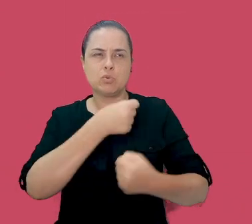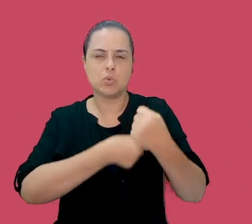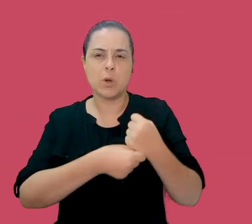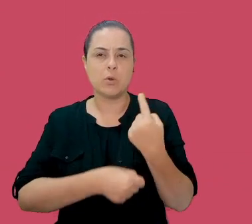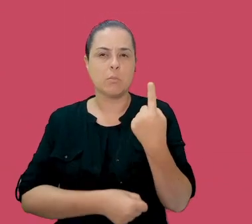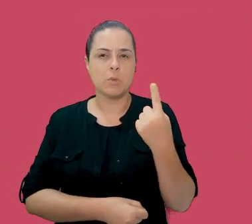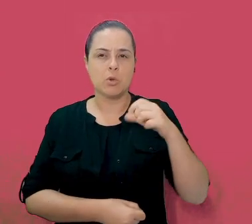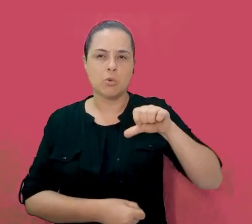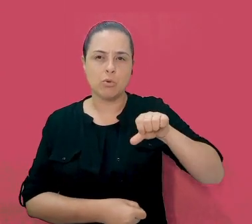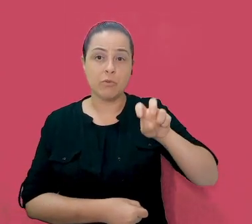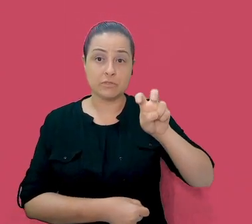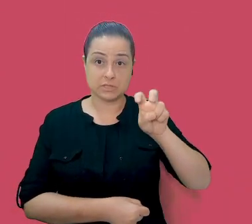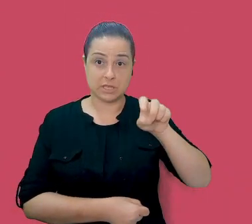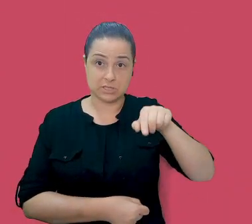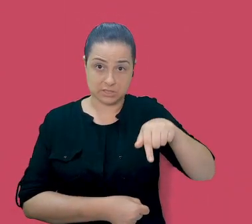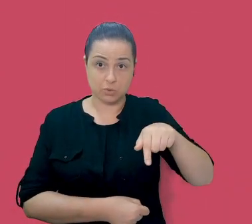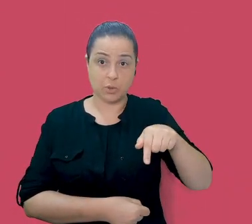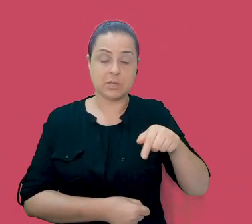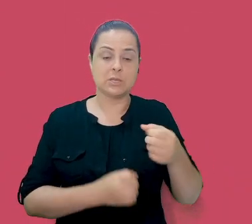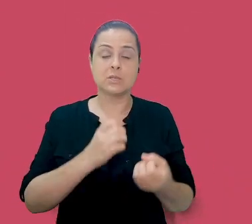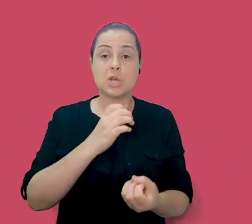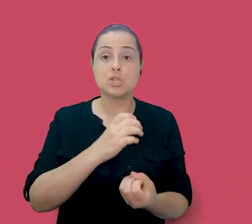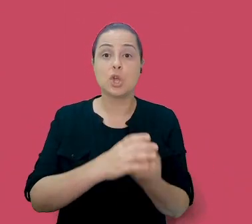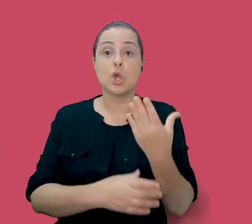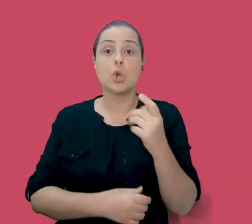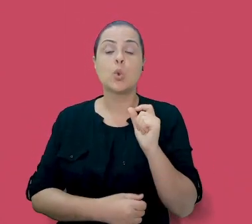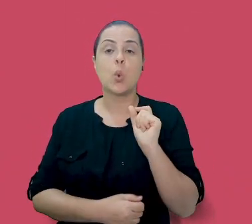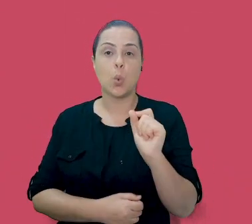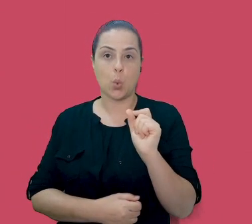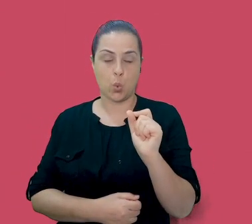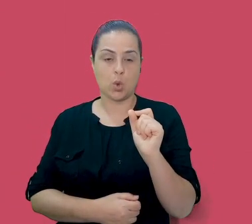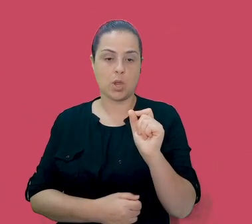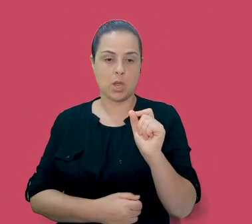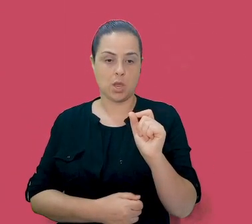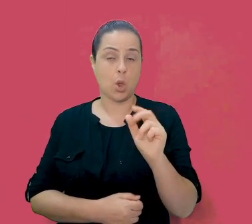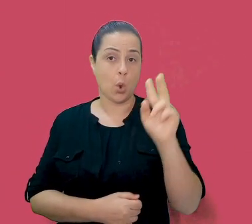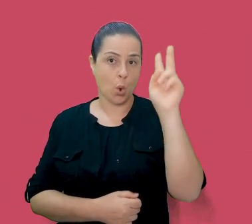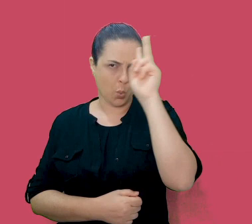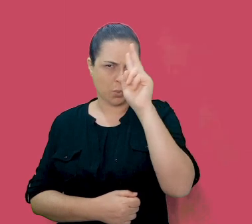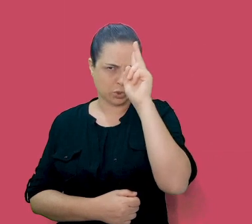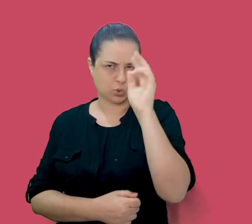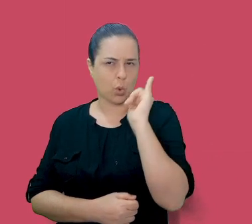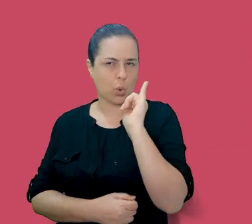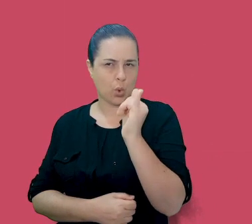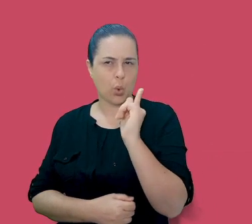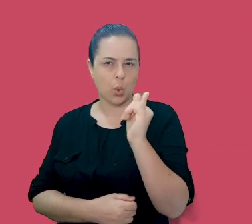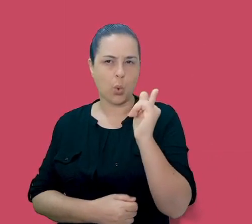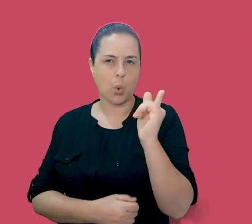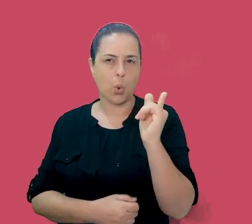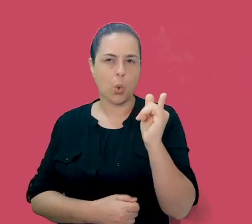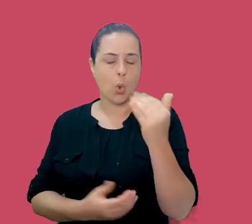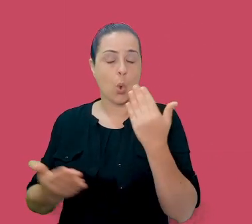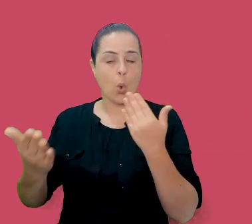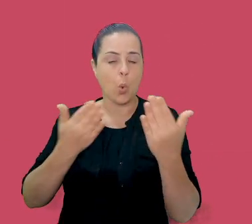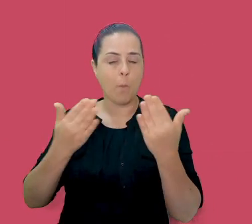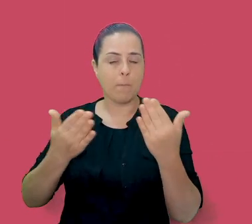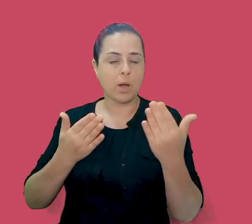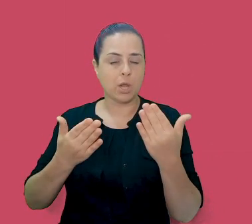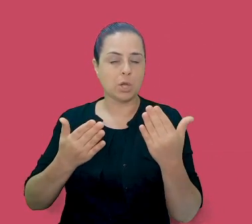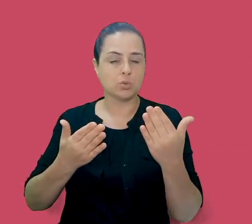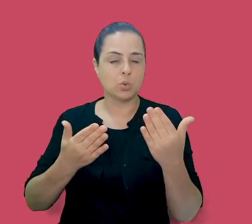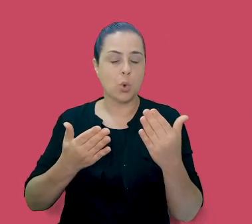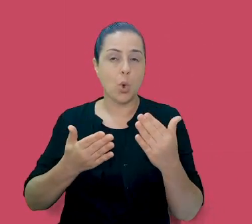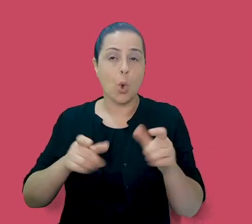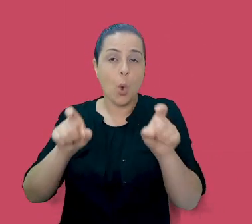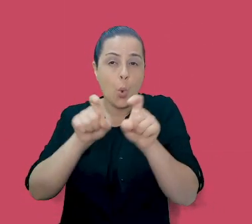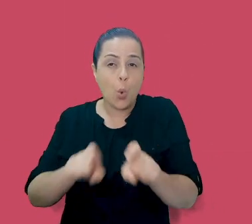engano, ele fez um conto baseado na inundação de novas calculadoras transistorizadas que estavam surgindo. Você